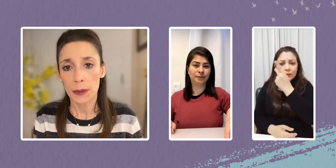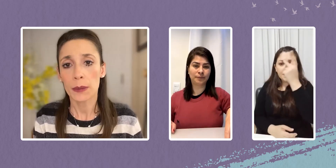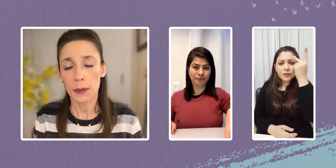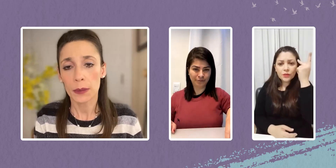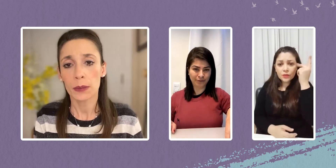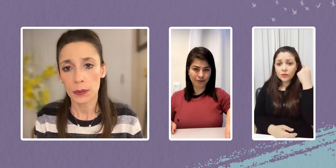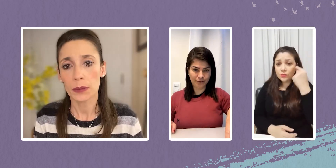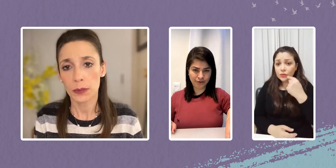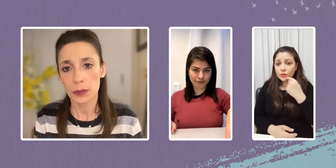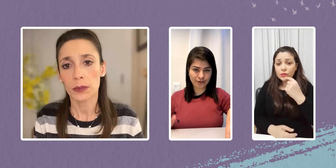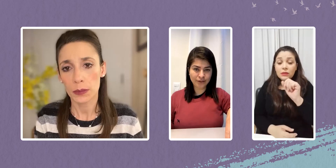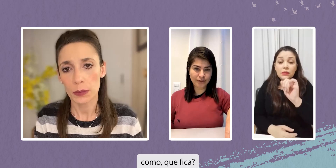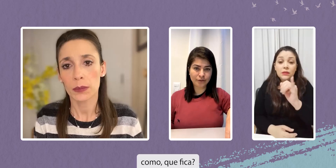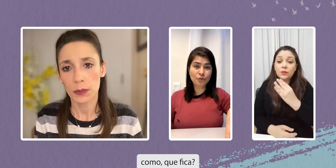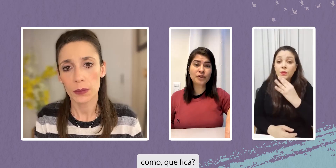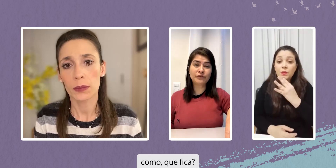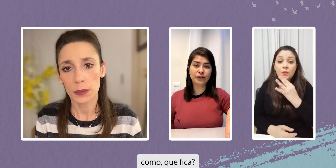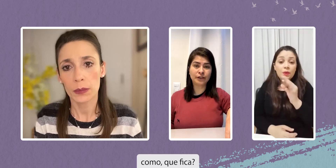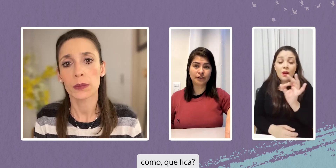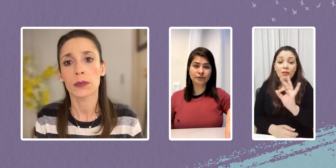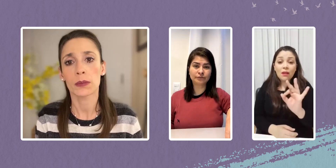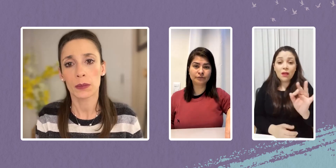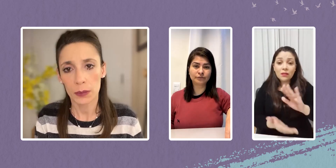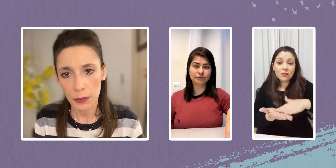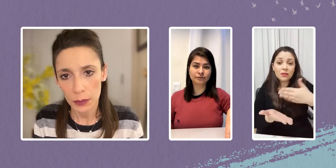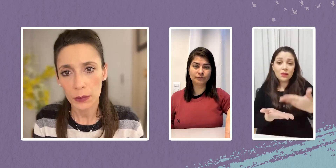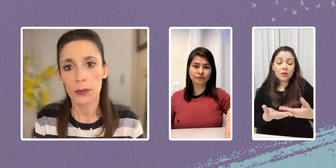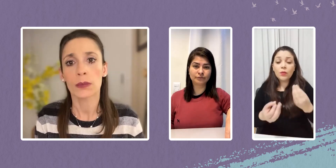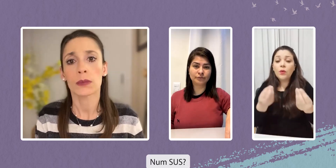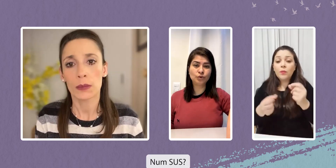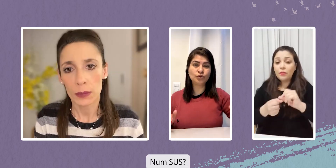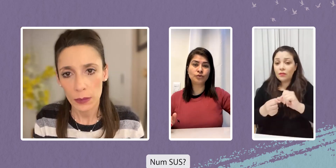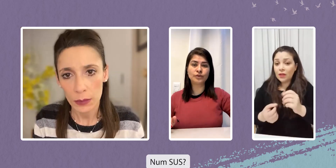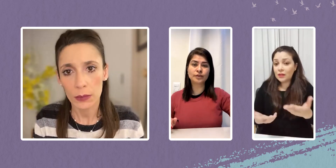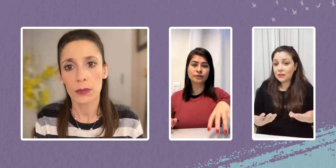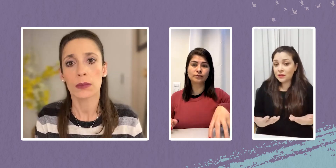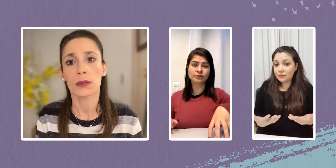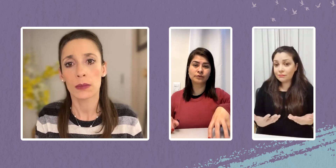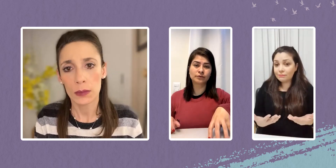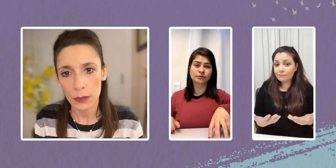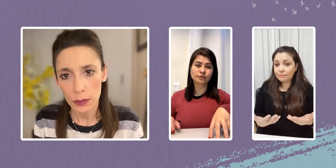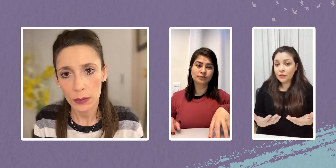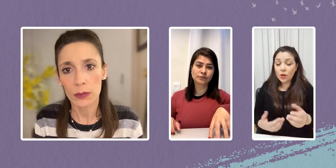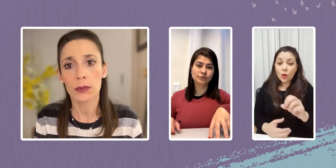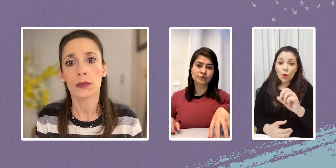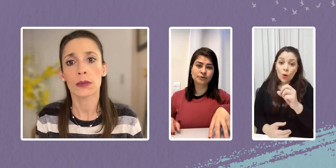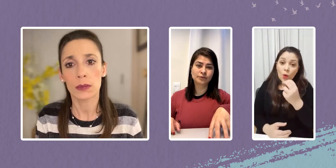têm, né? Como que fica? Num SUS.